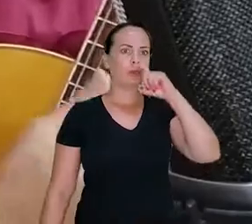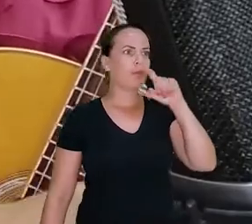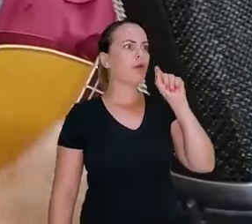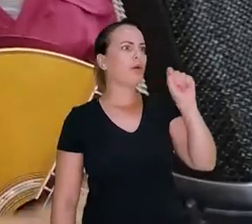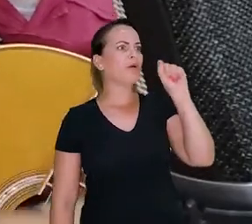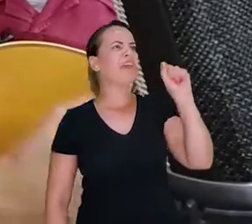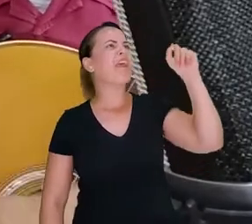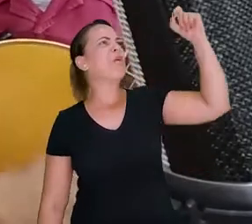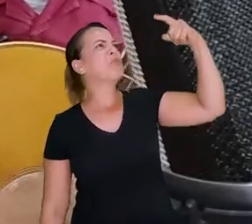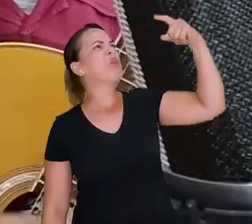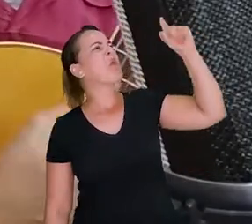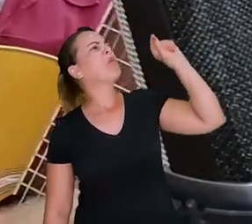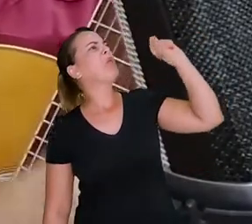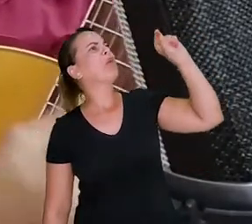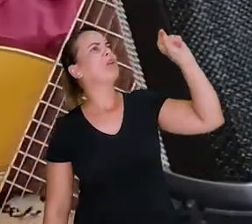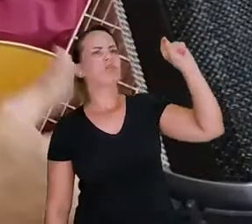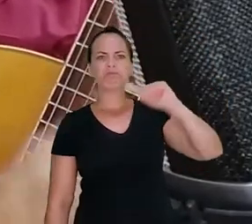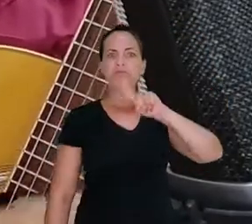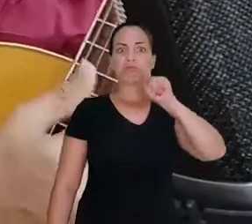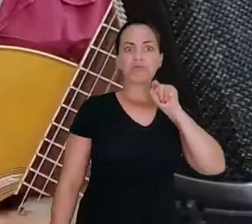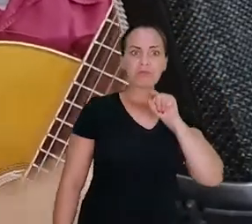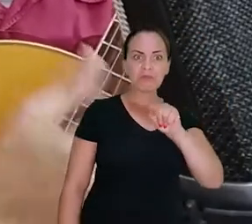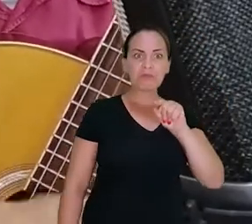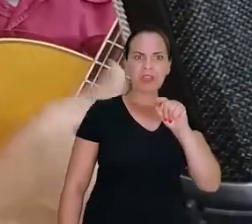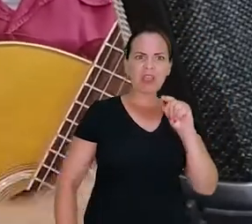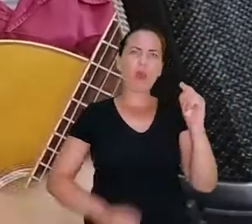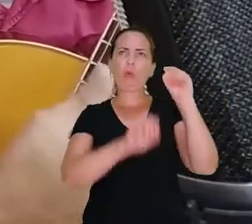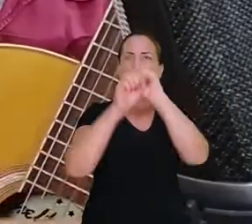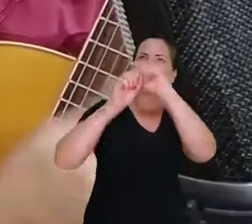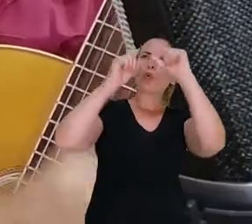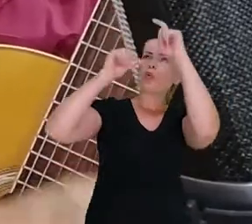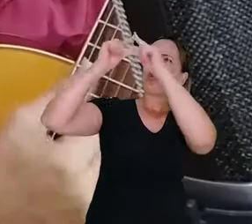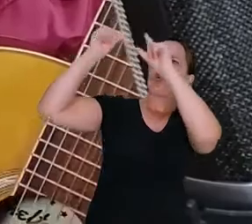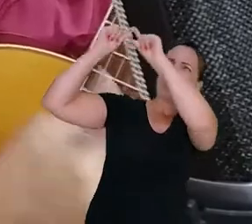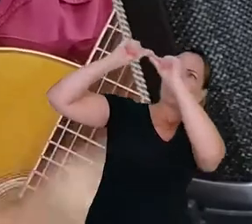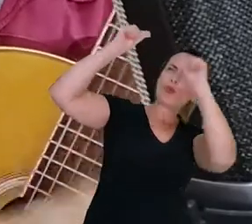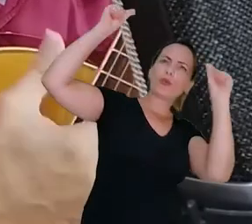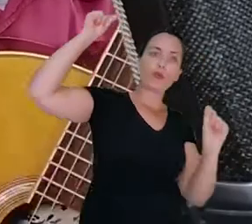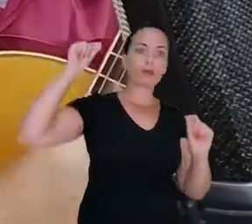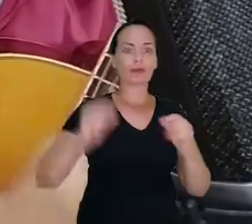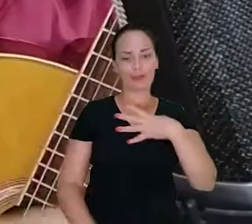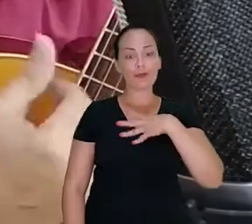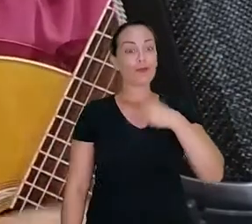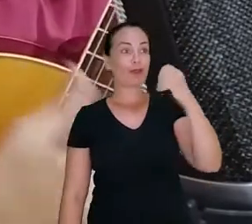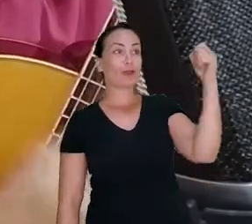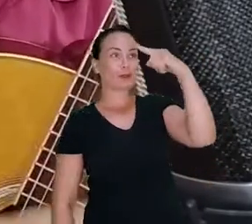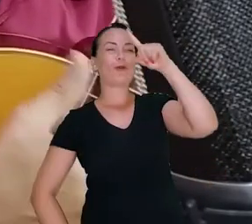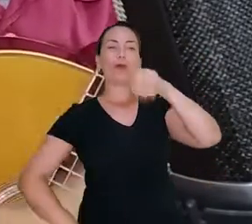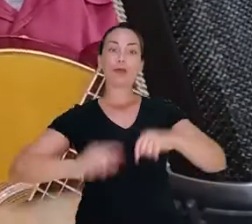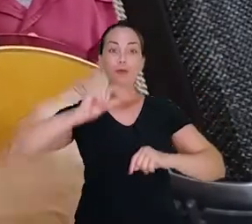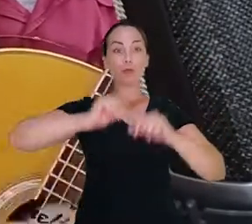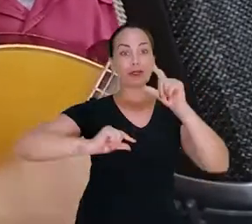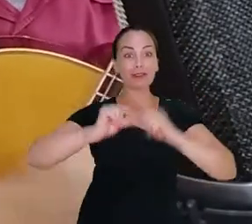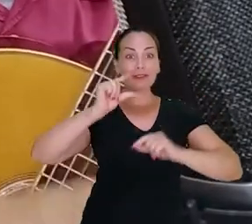Papai, o que é o Sol? Será que é um cometa? Filha, o Sol é